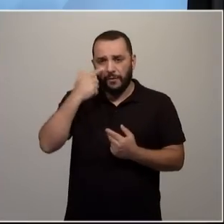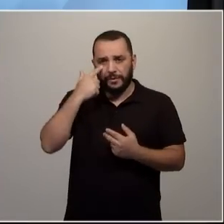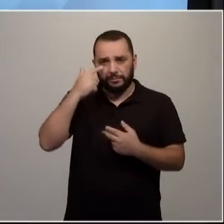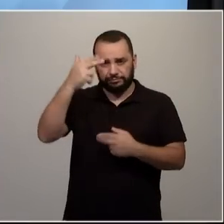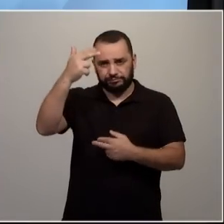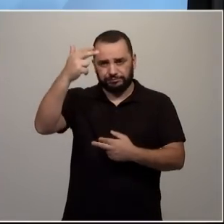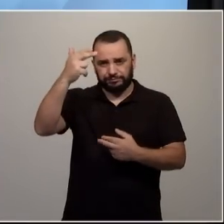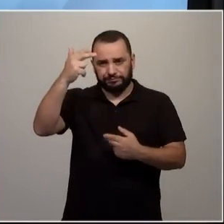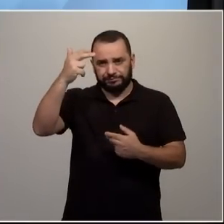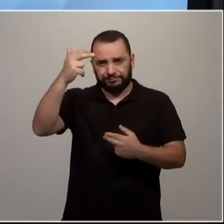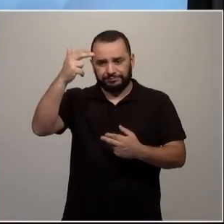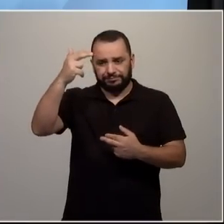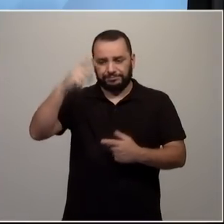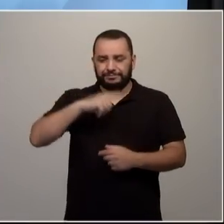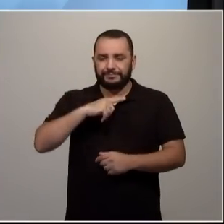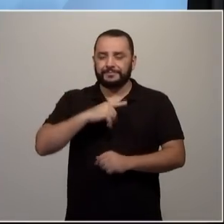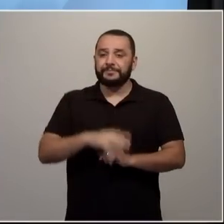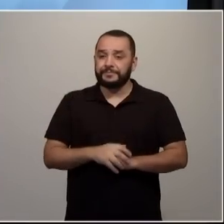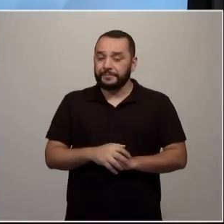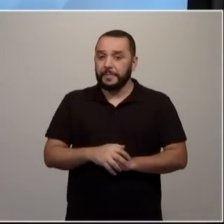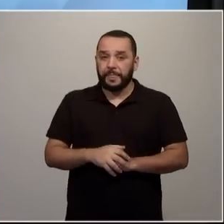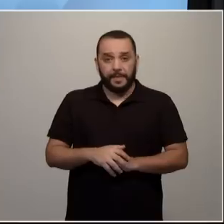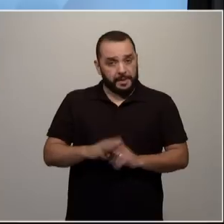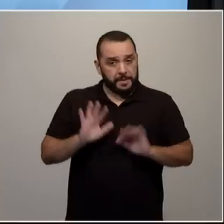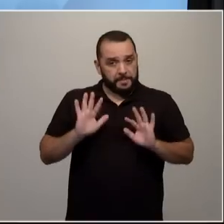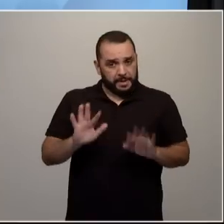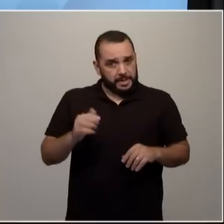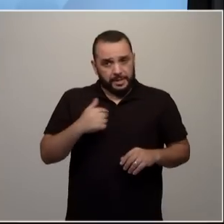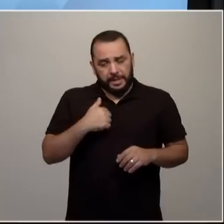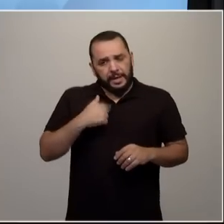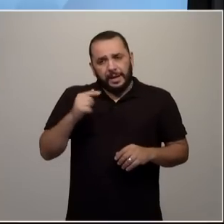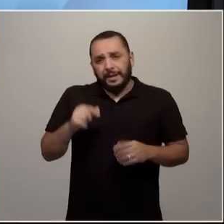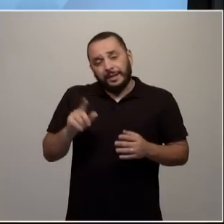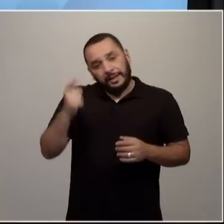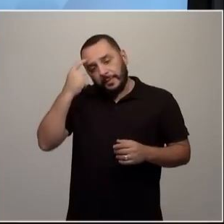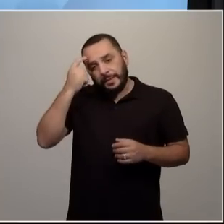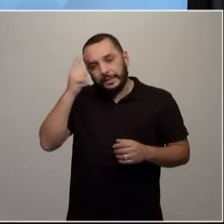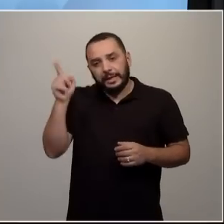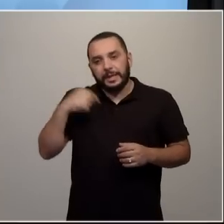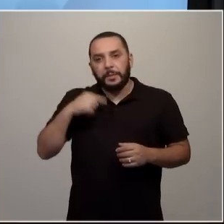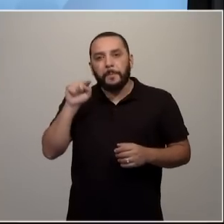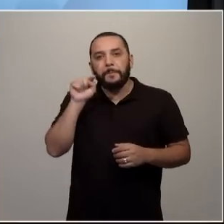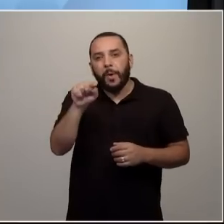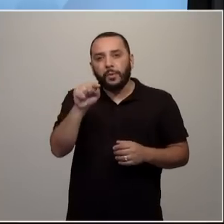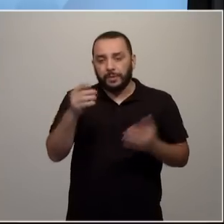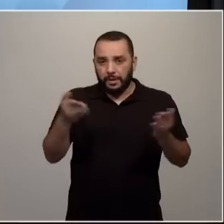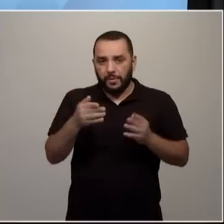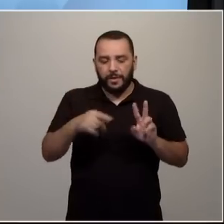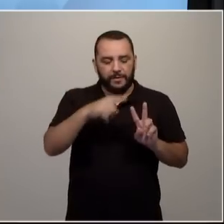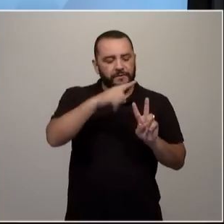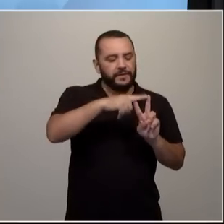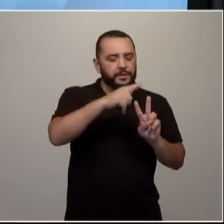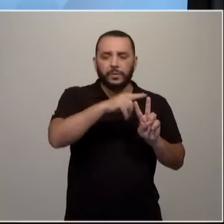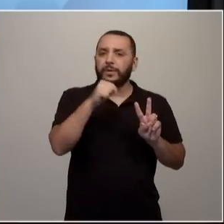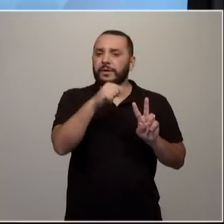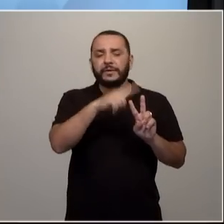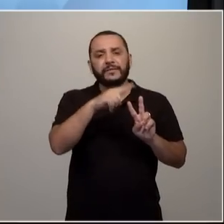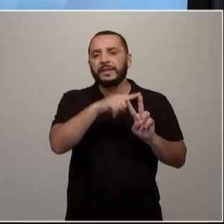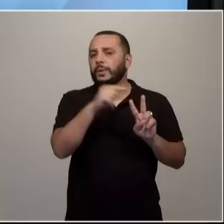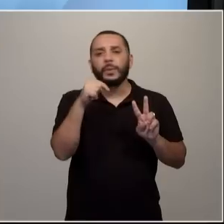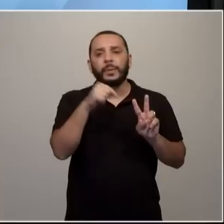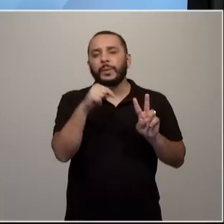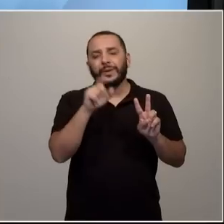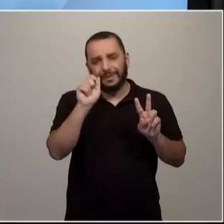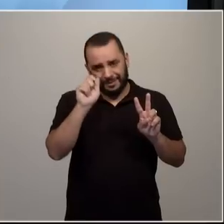1. Mas só que aqui eu pensei num ponto e agora estou pensando num vetor. Vetor é aquela entidade que fica